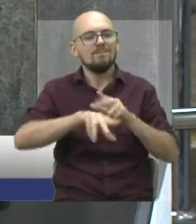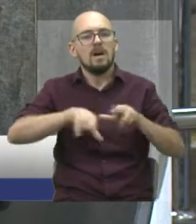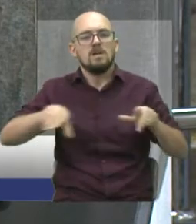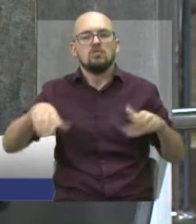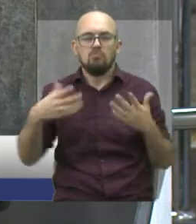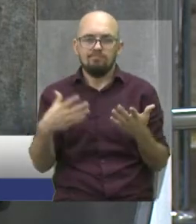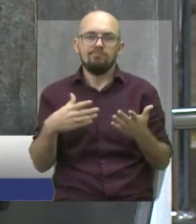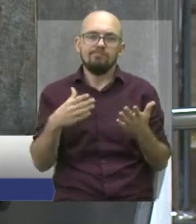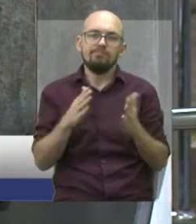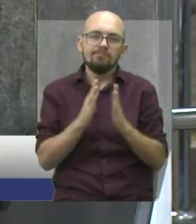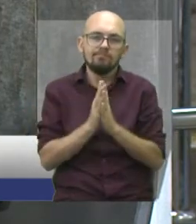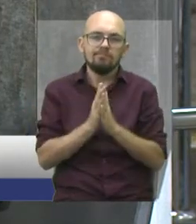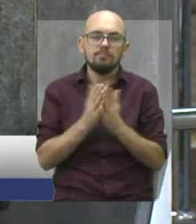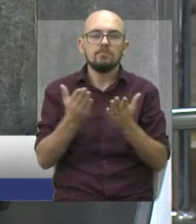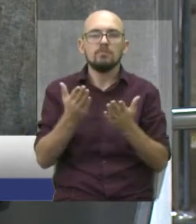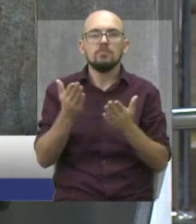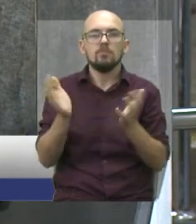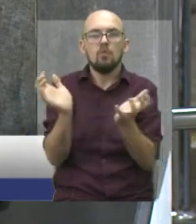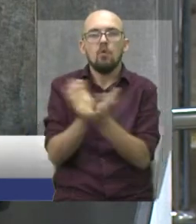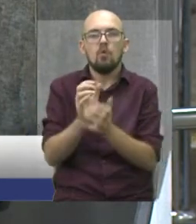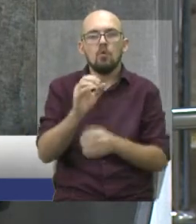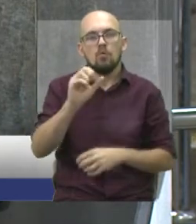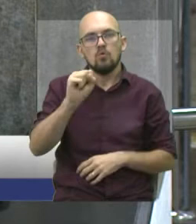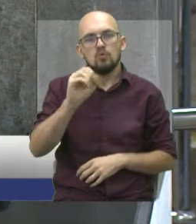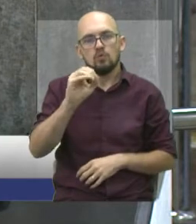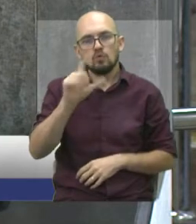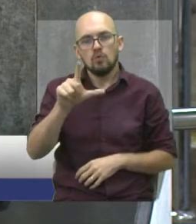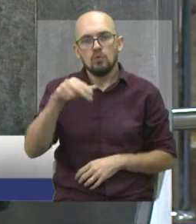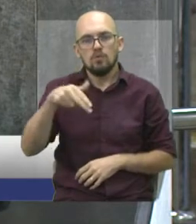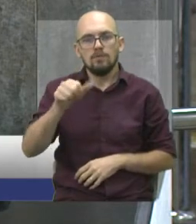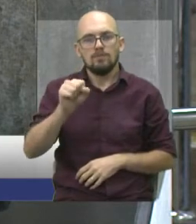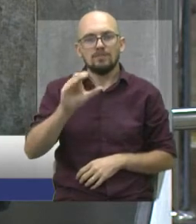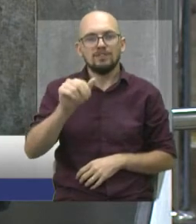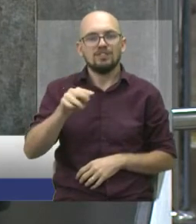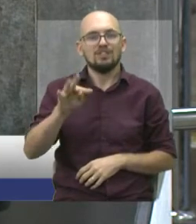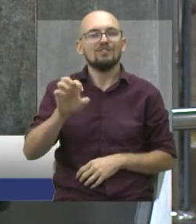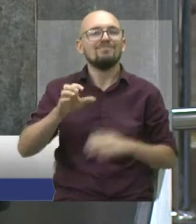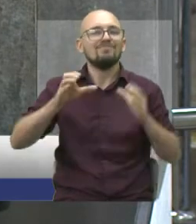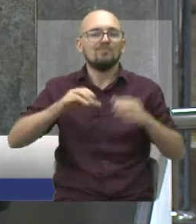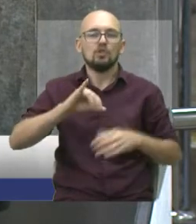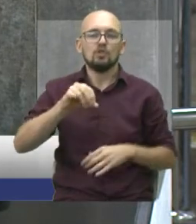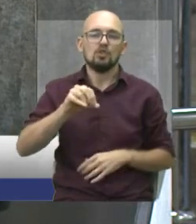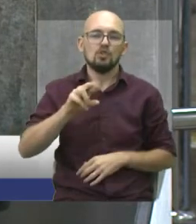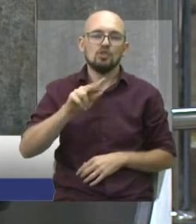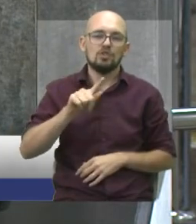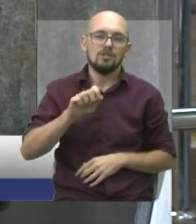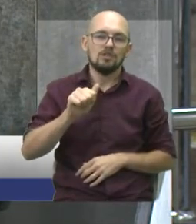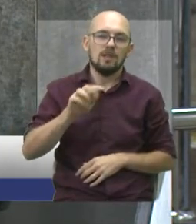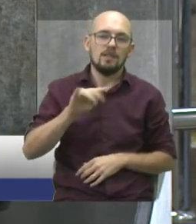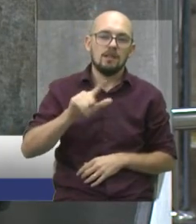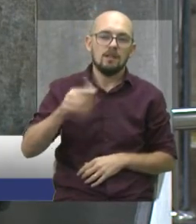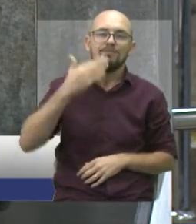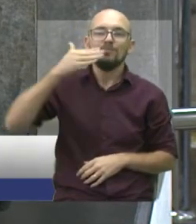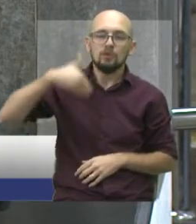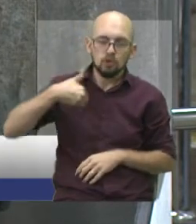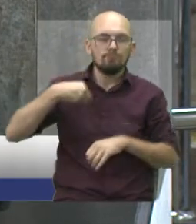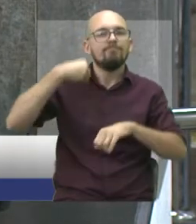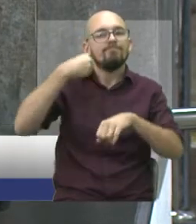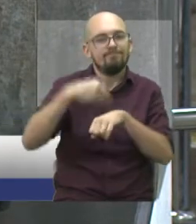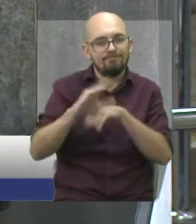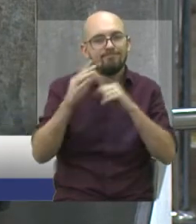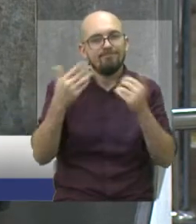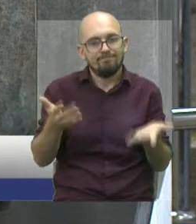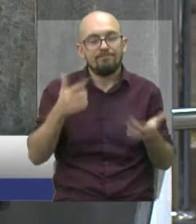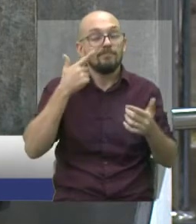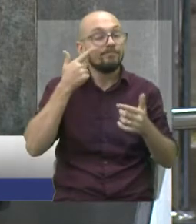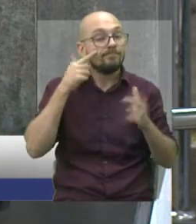o pessoal do Sol Nascente, no Jardim Jorge Atala, está feito o pedido, vamos trabalhar assim que o projeto